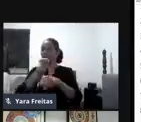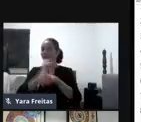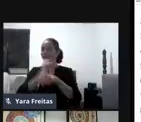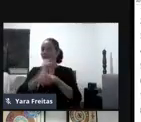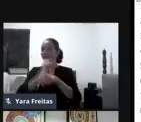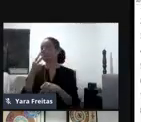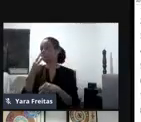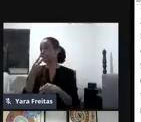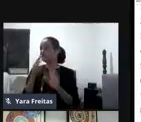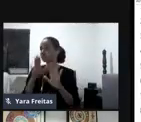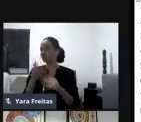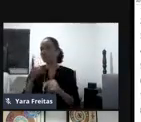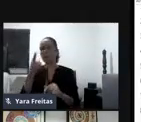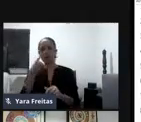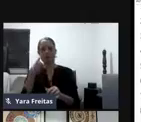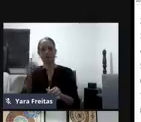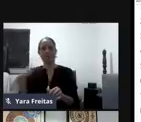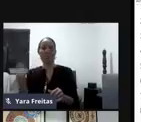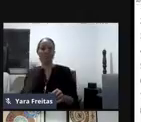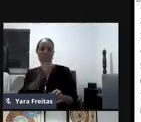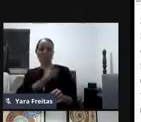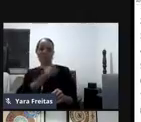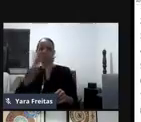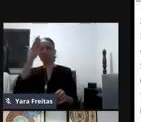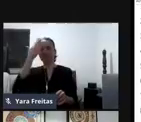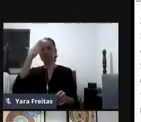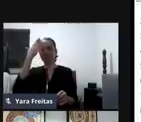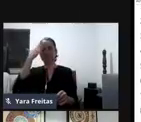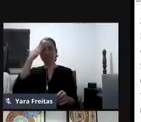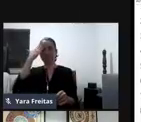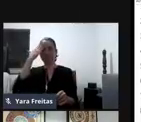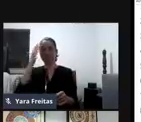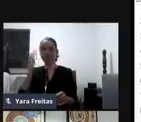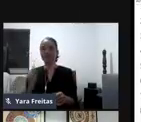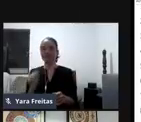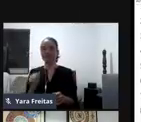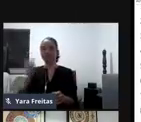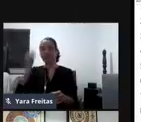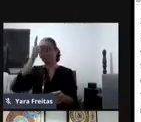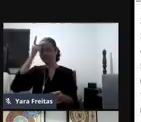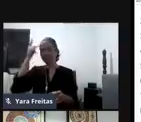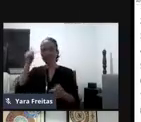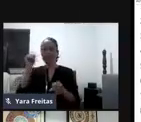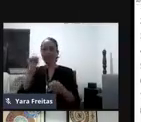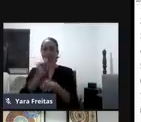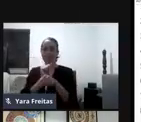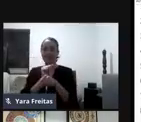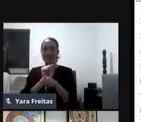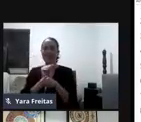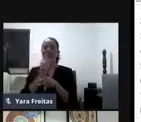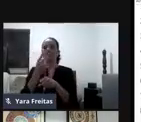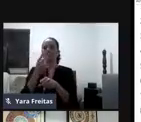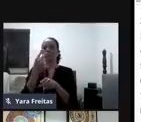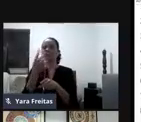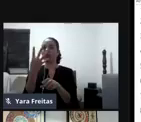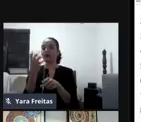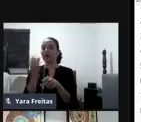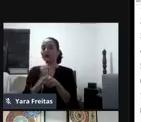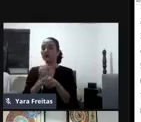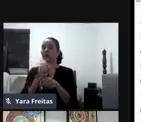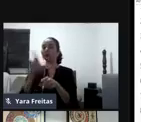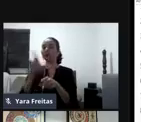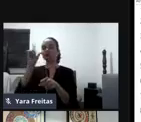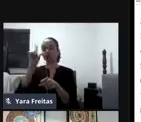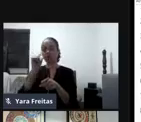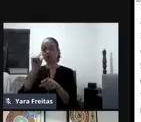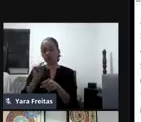a gente sabe que quem parou de fumar pelo menos há 4 anos, já reduziu o risco dela